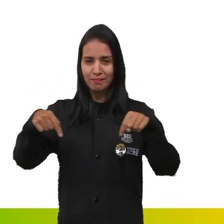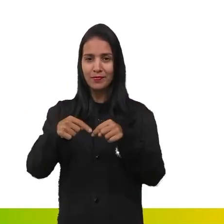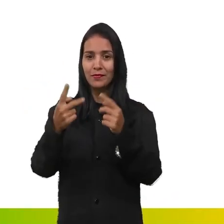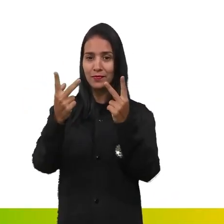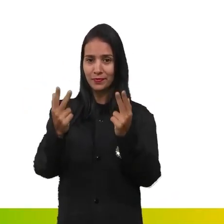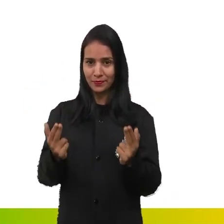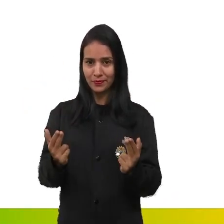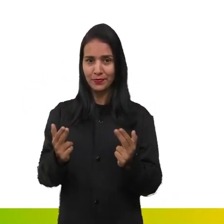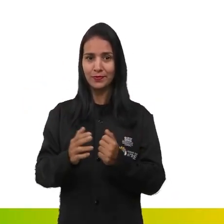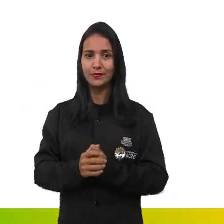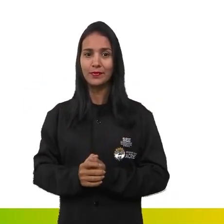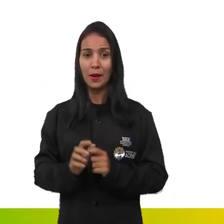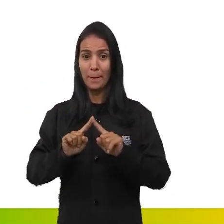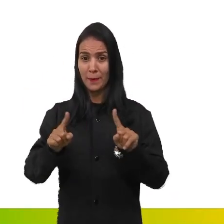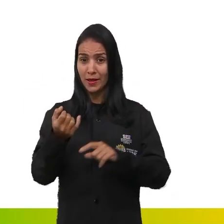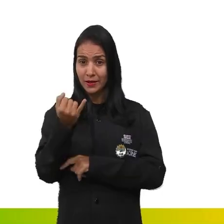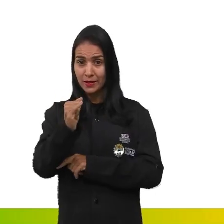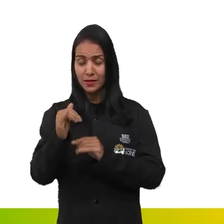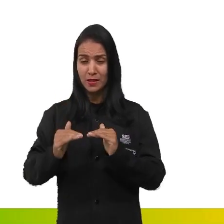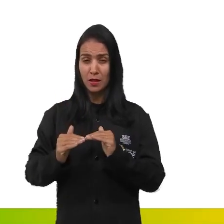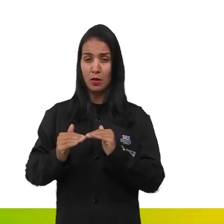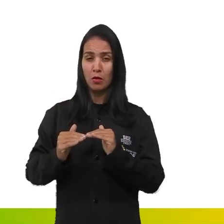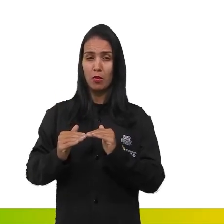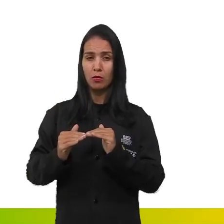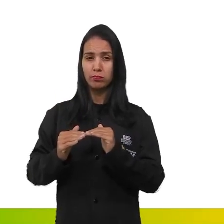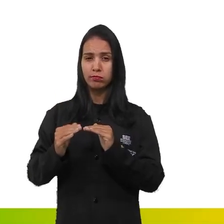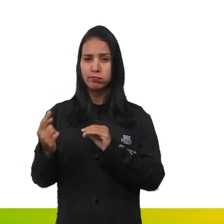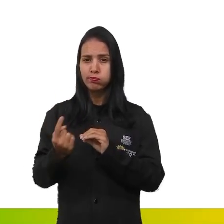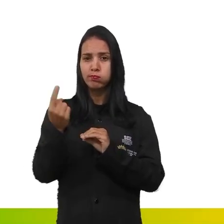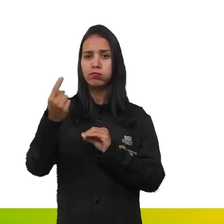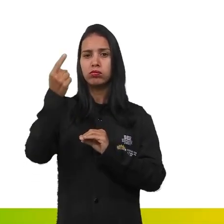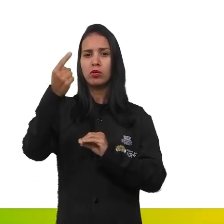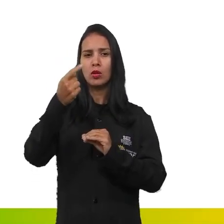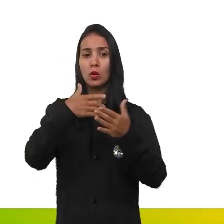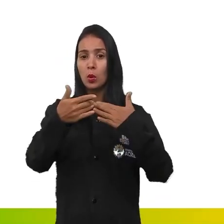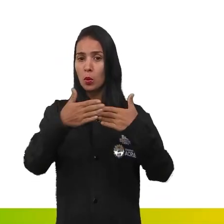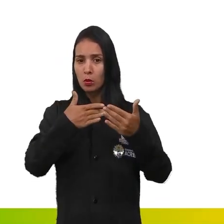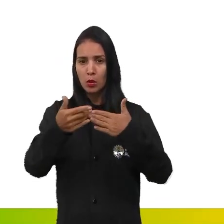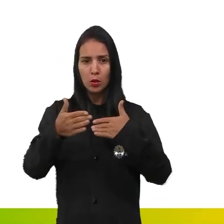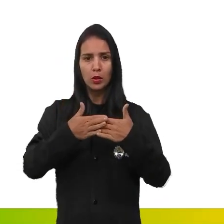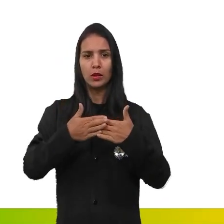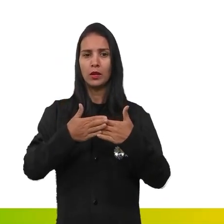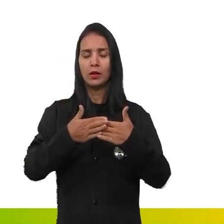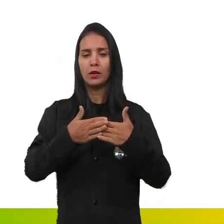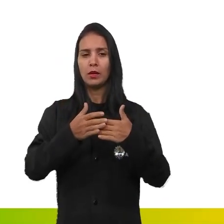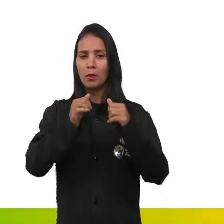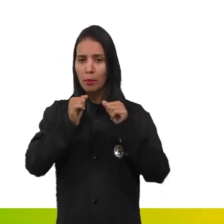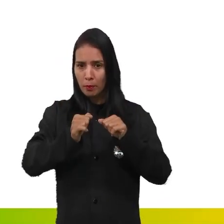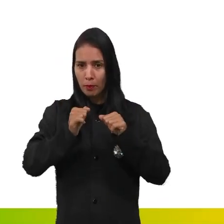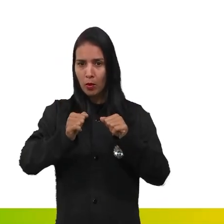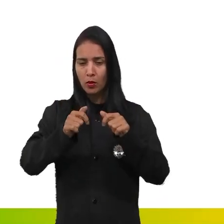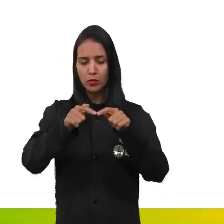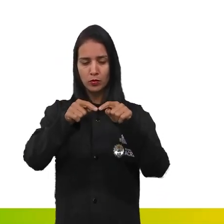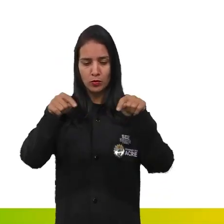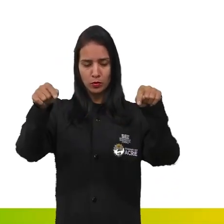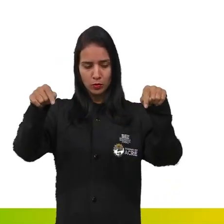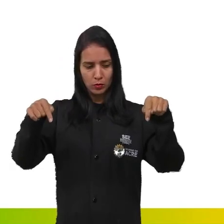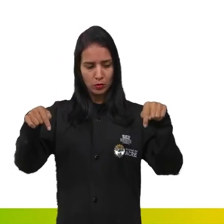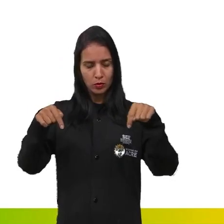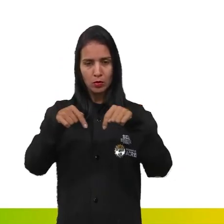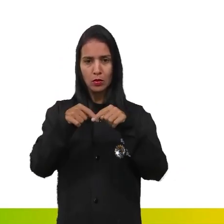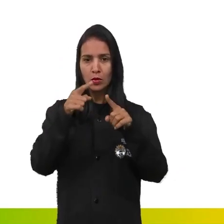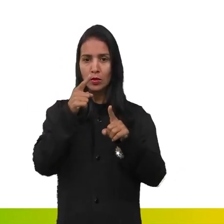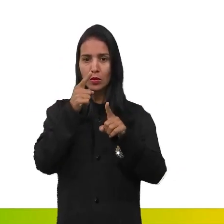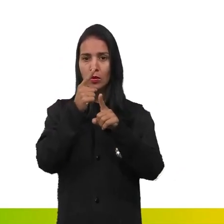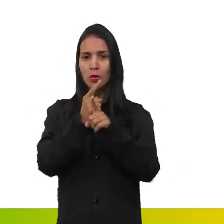que seja a altura que nós passemos esses planos, nós vamos